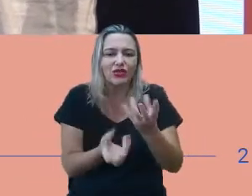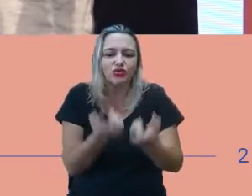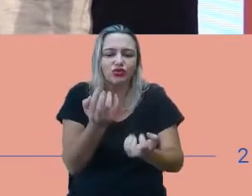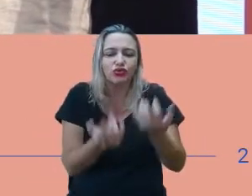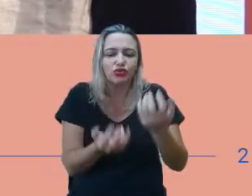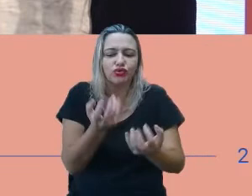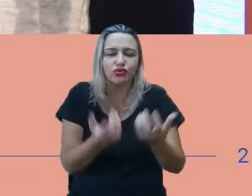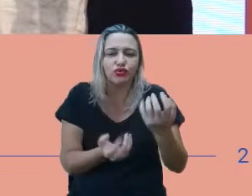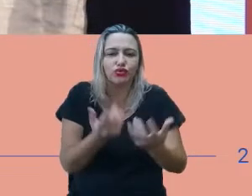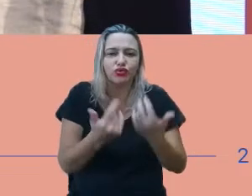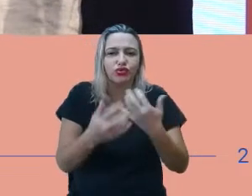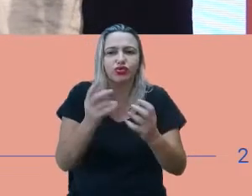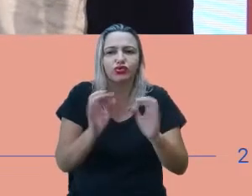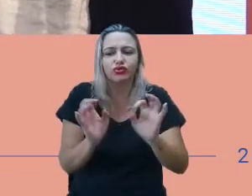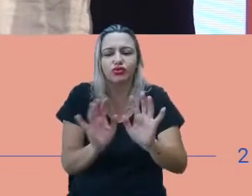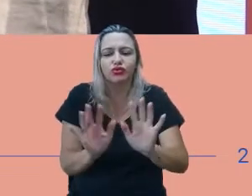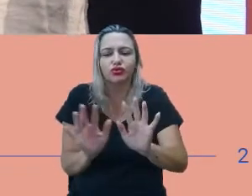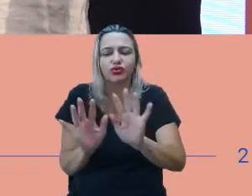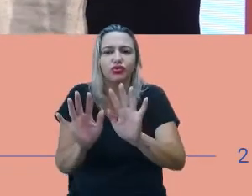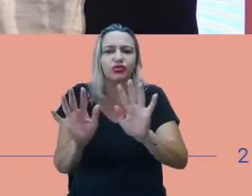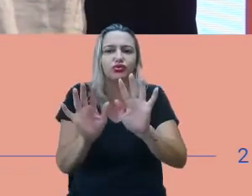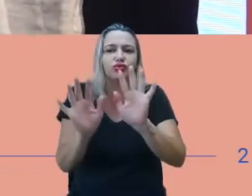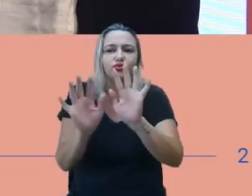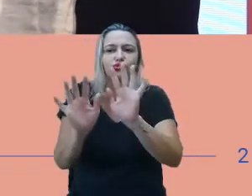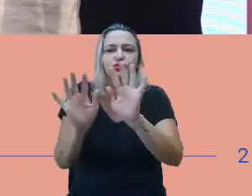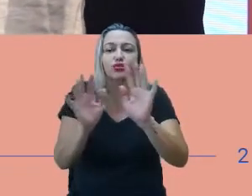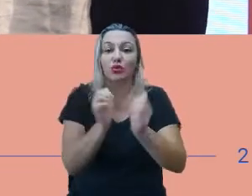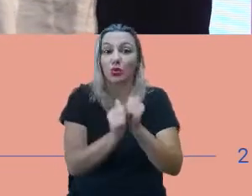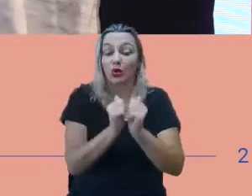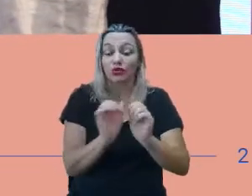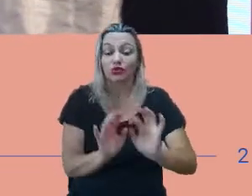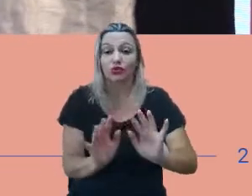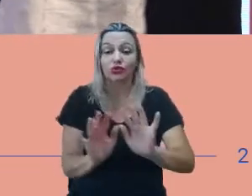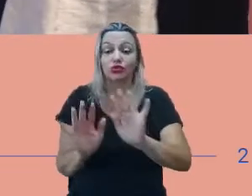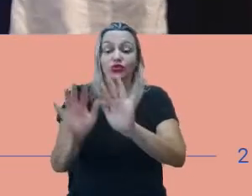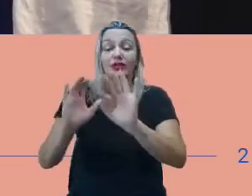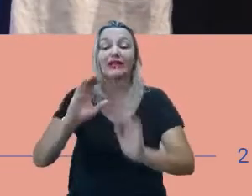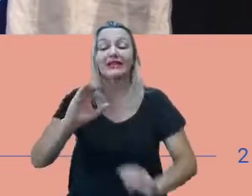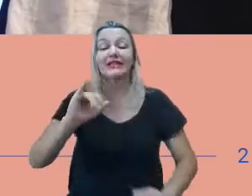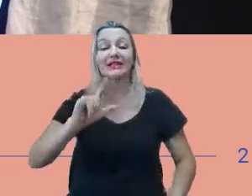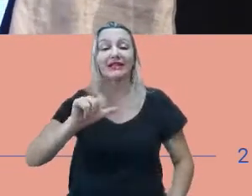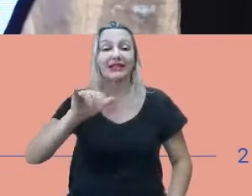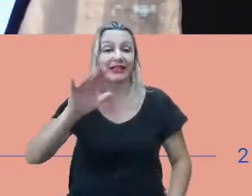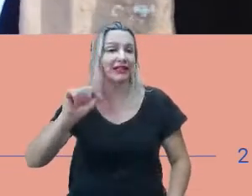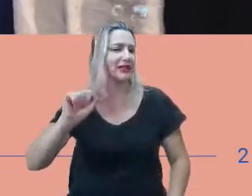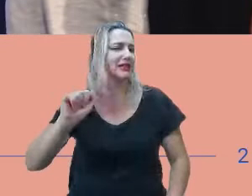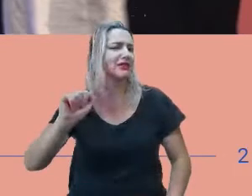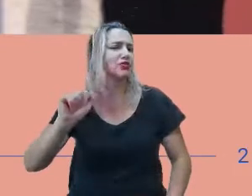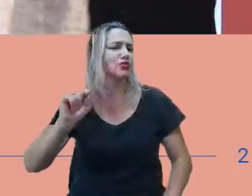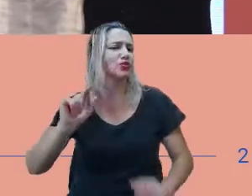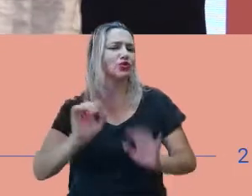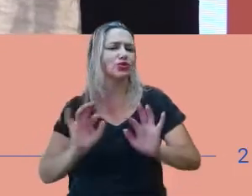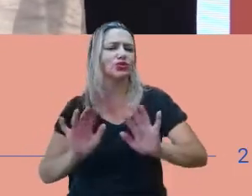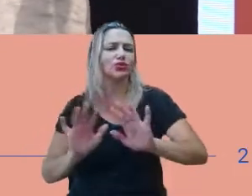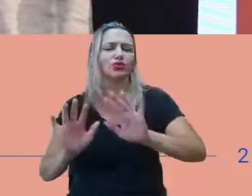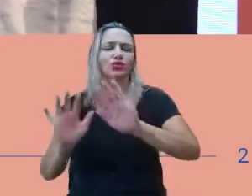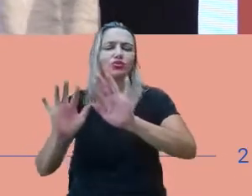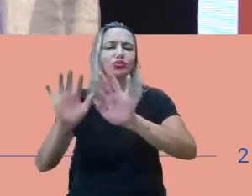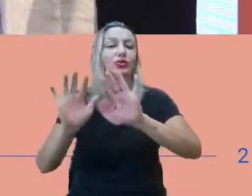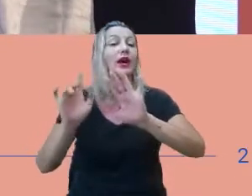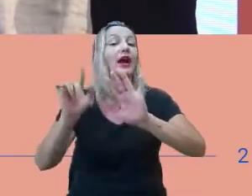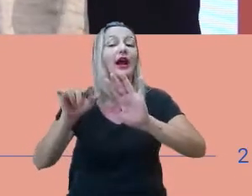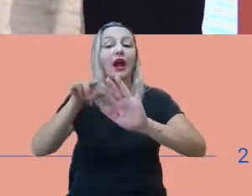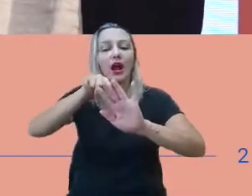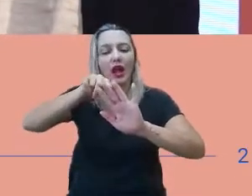Da Cinza da queima da casca do Arroz tinha se Lica então eles começaram a fazer a silhueta verde e